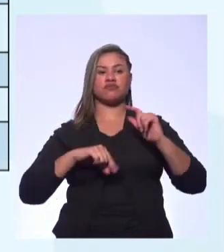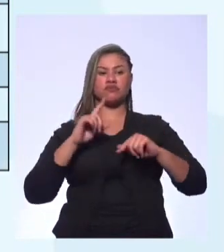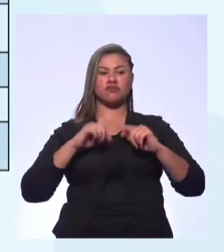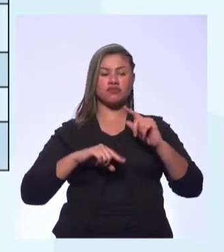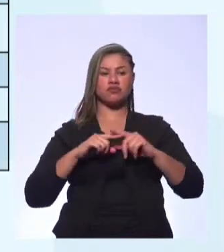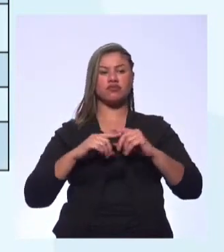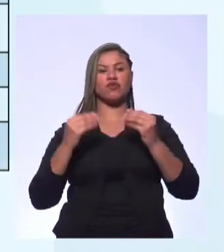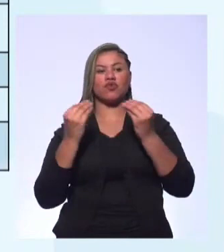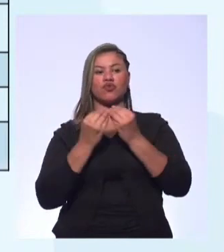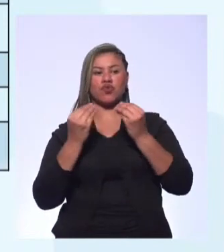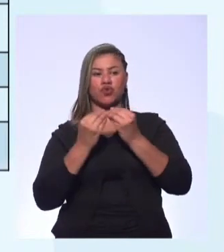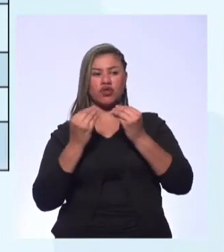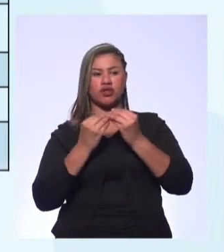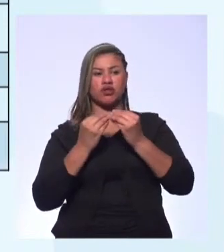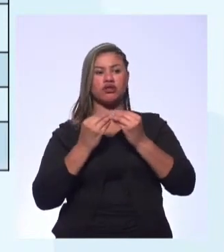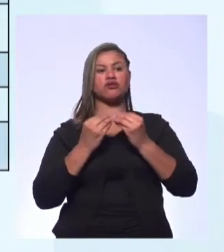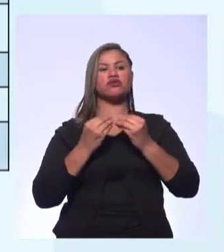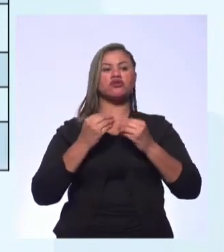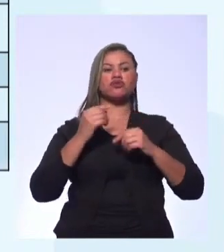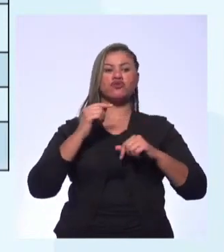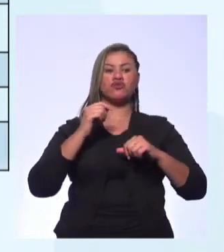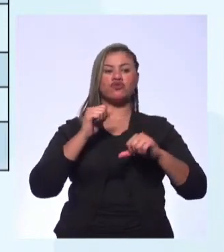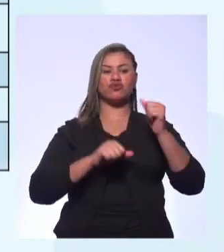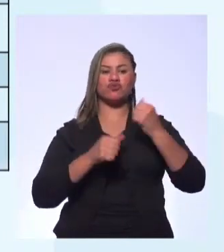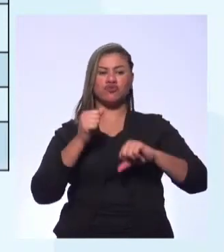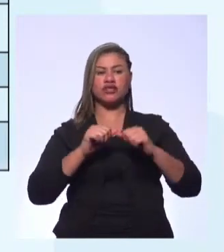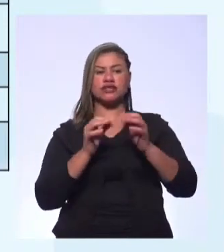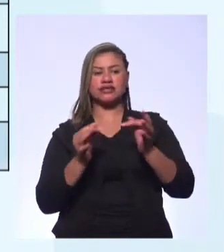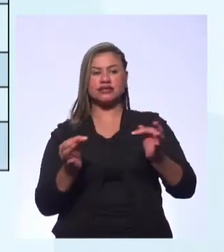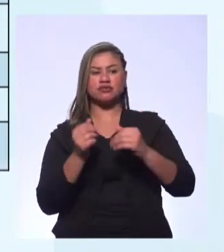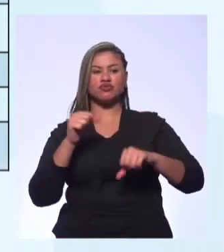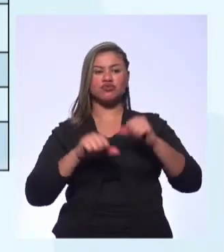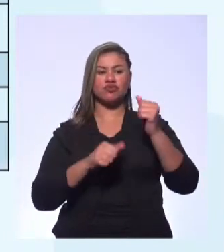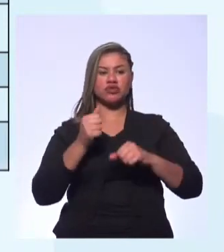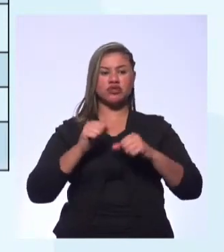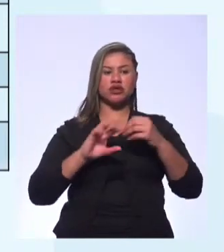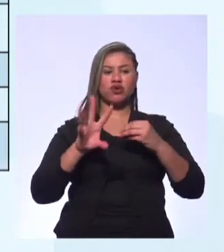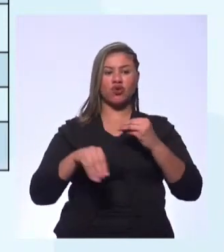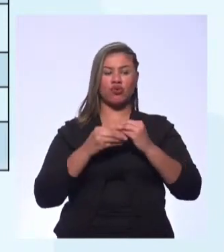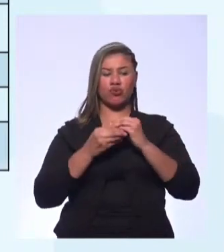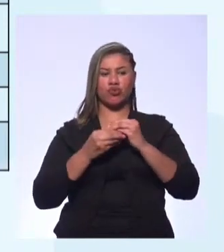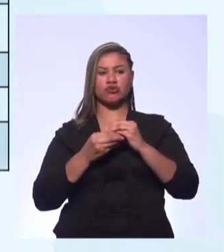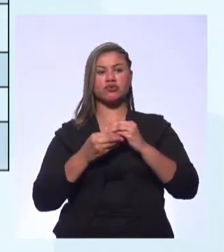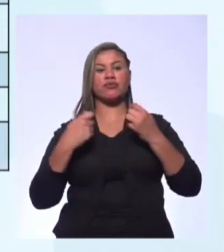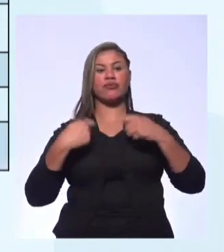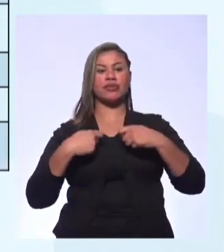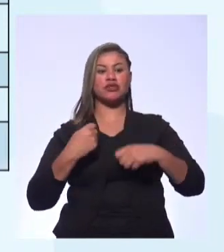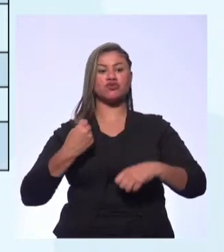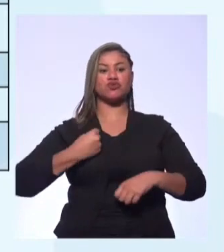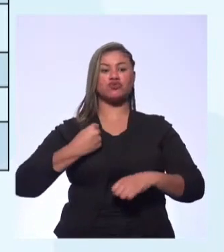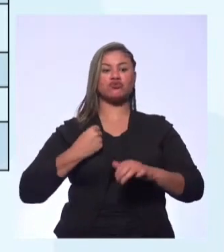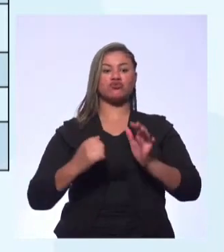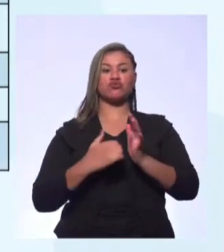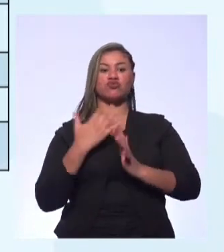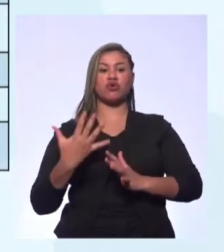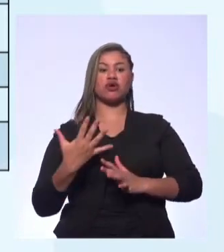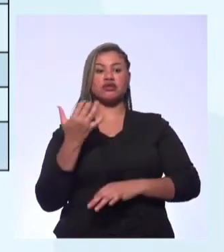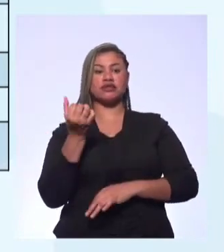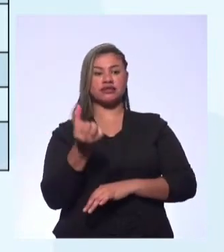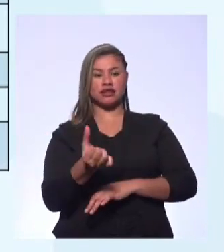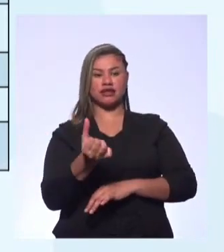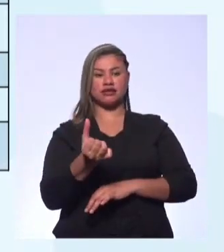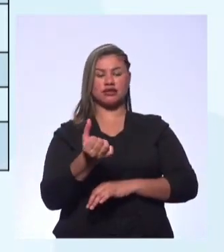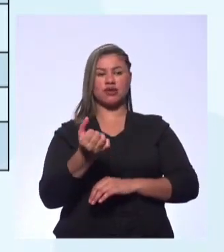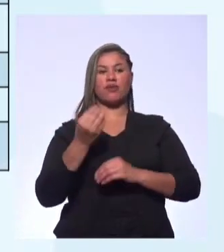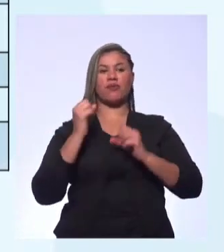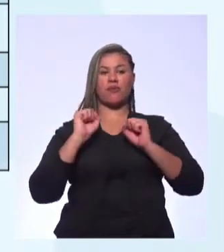moléculas, de substância simples e substância composta. No caso, vocês têm que colocar aí 6 números, né? Vocês podem pôr um ao lado